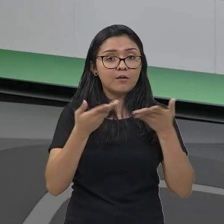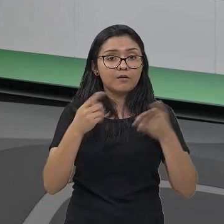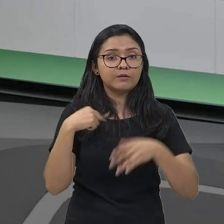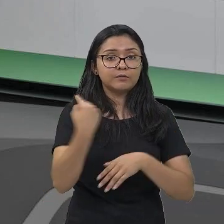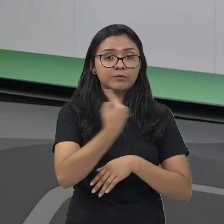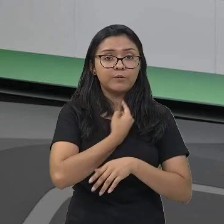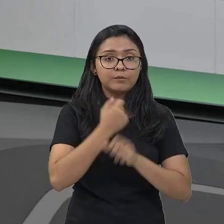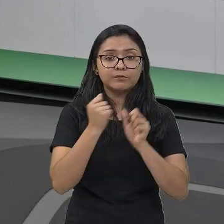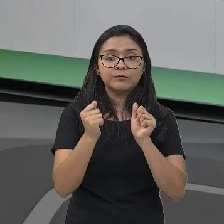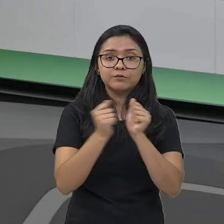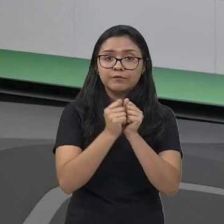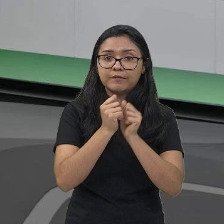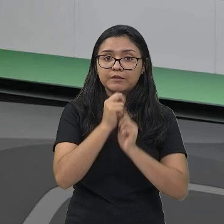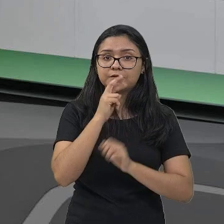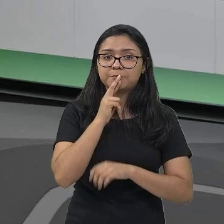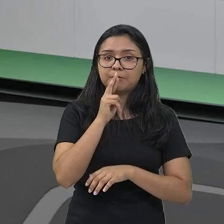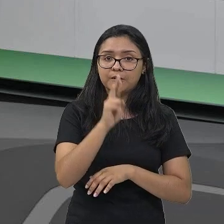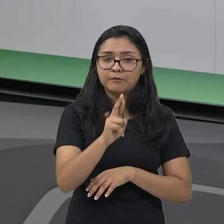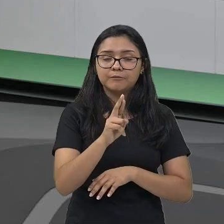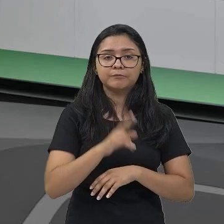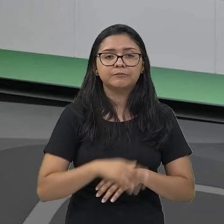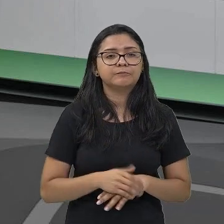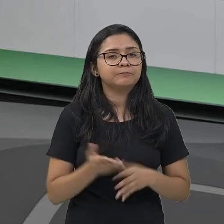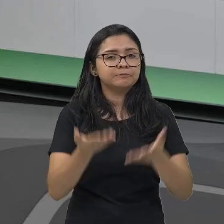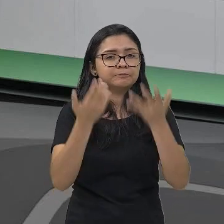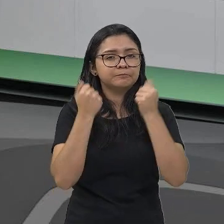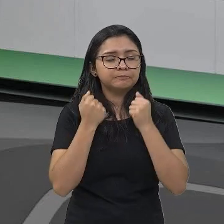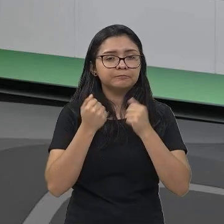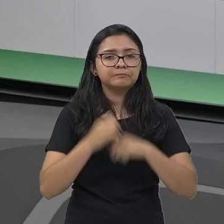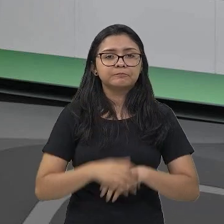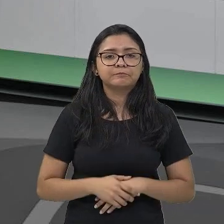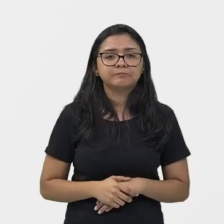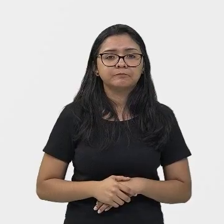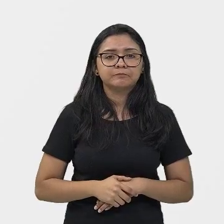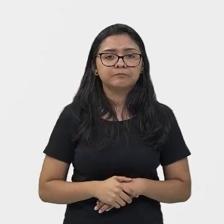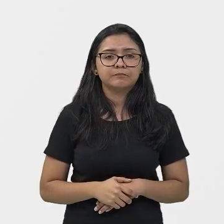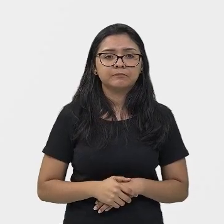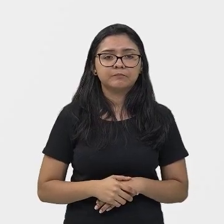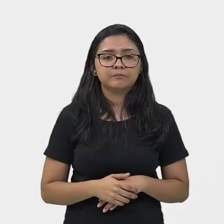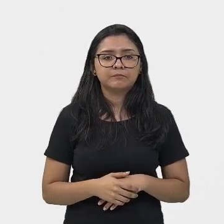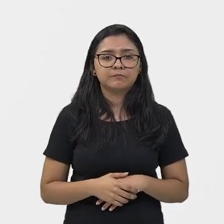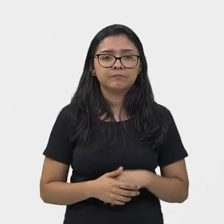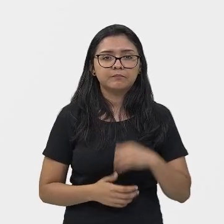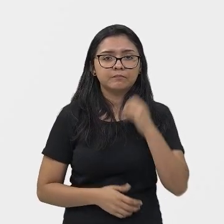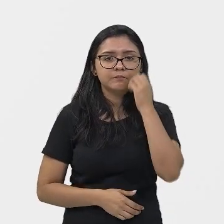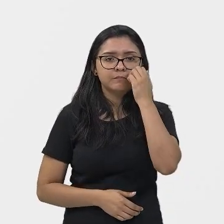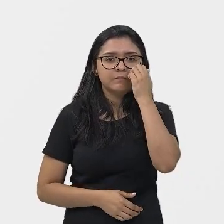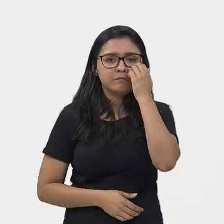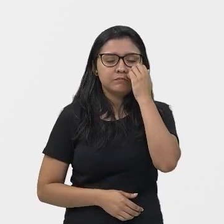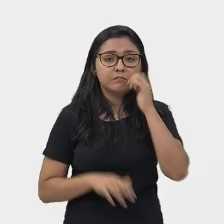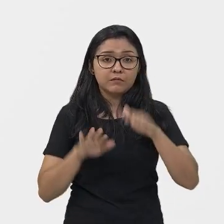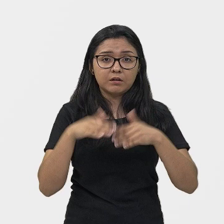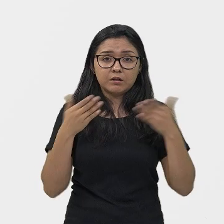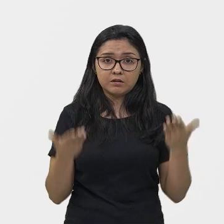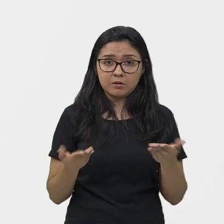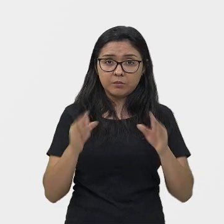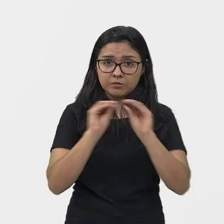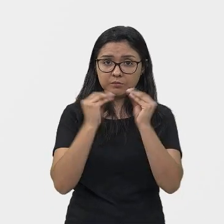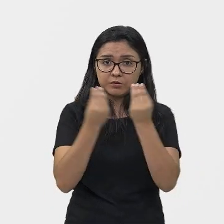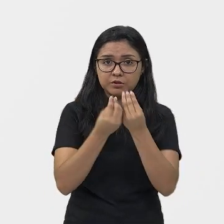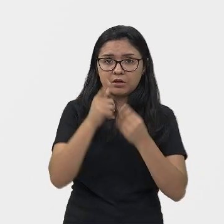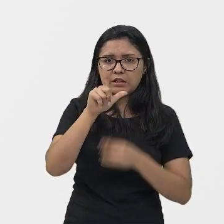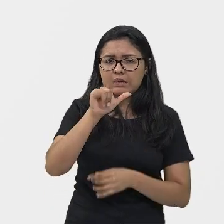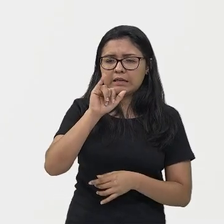juntos responder essa questão. Vamos lá responder juntos? O linalol é